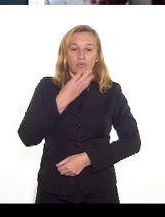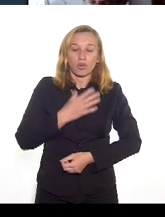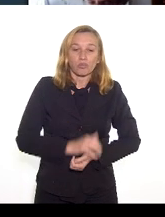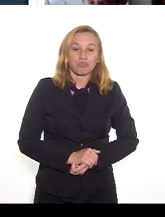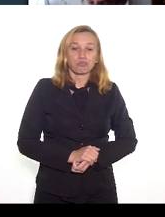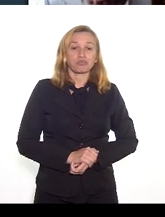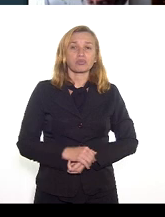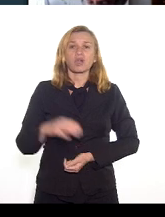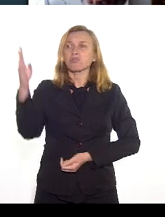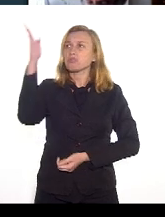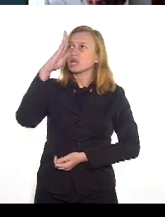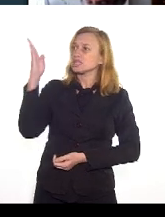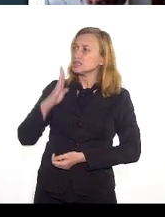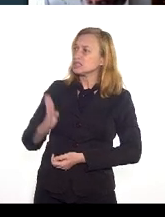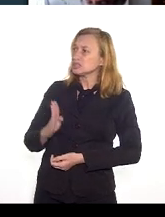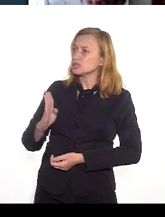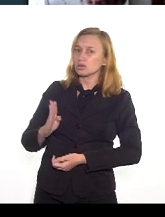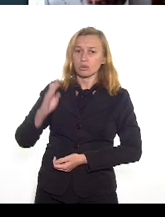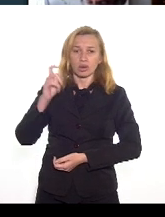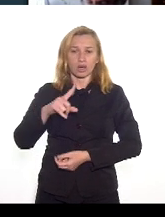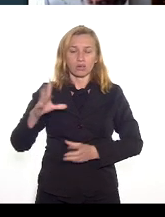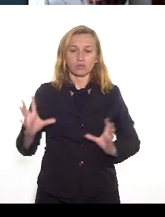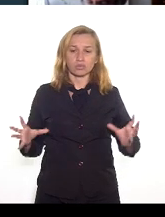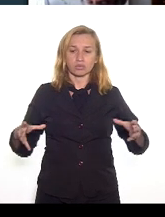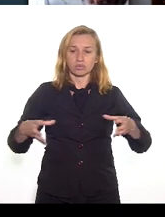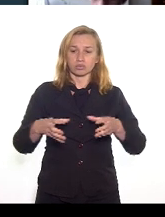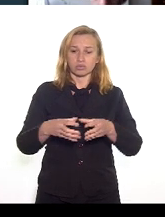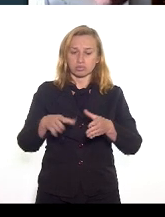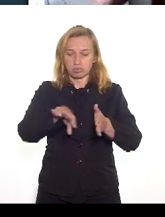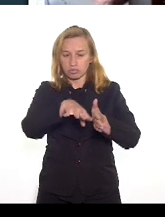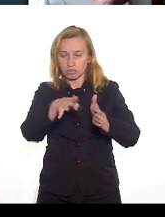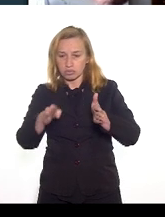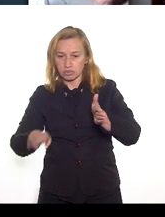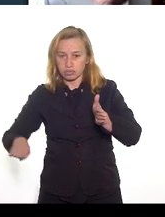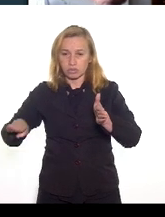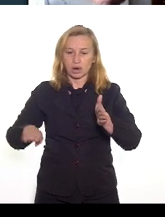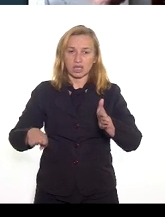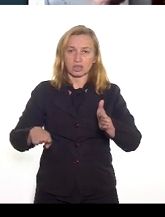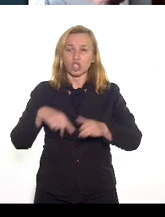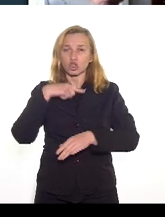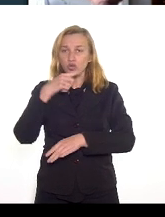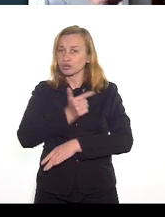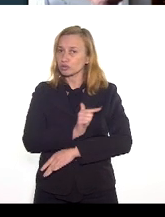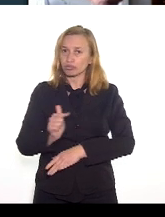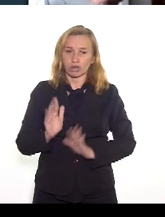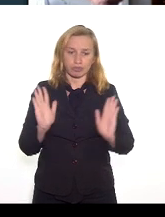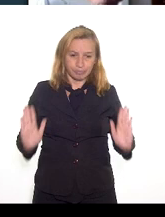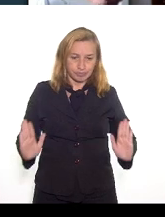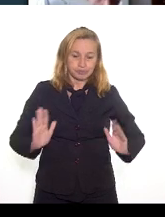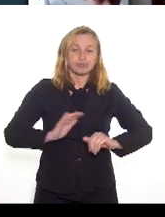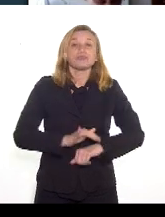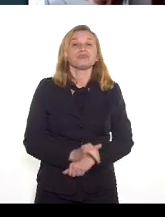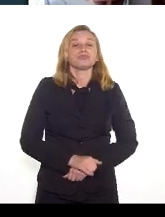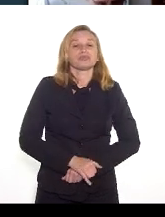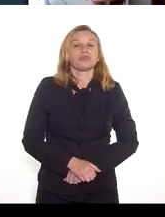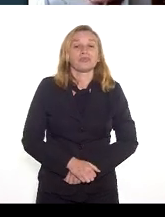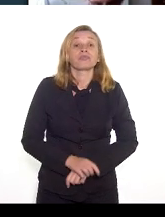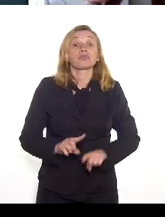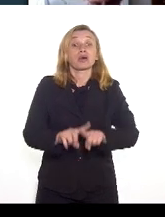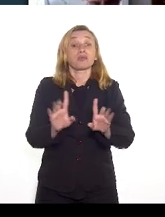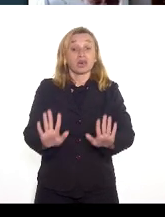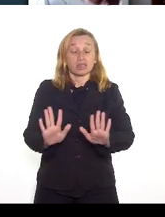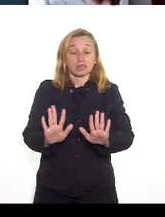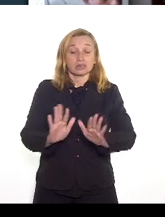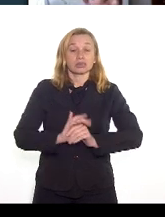o Brasil é uma nação marítima, nós não temos dúvidas em relação a isso. Mas,